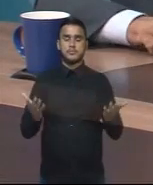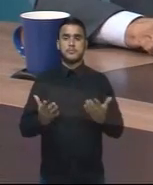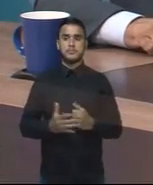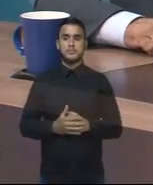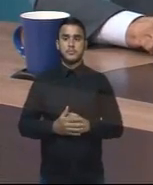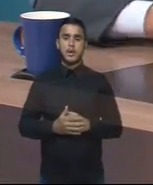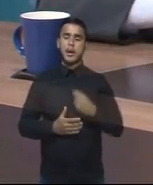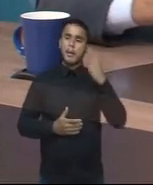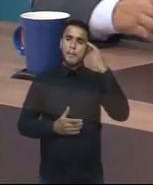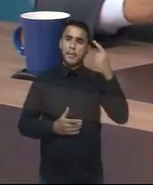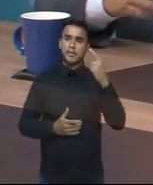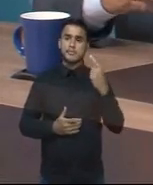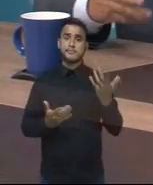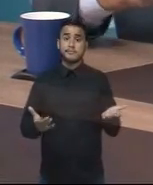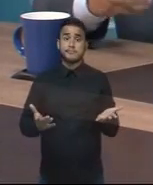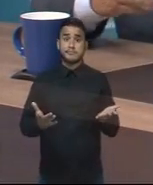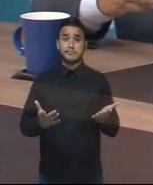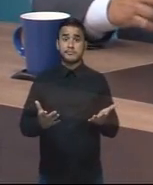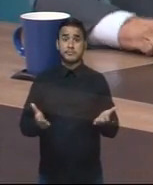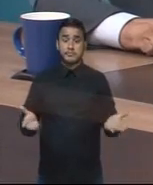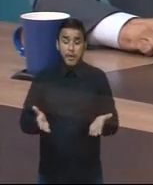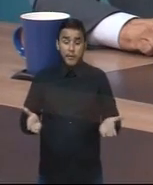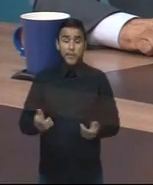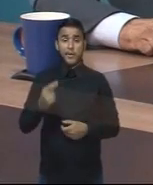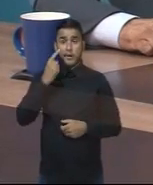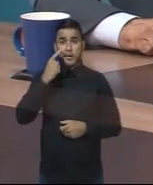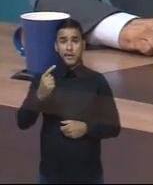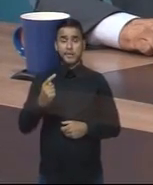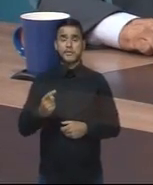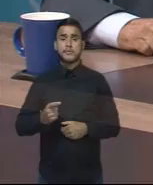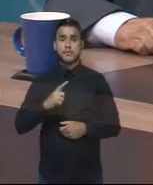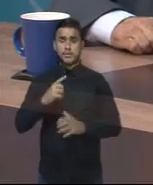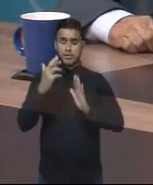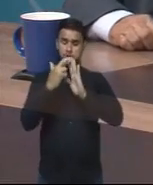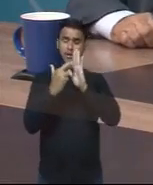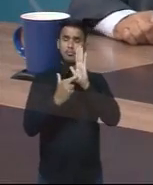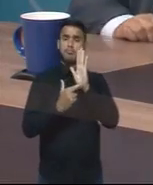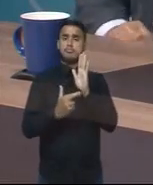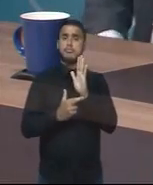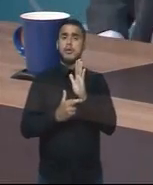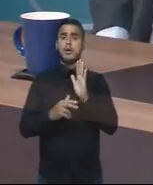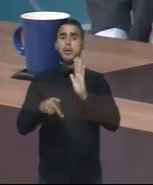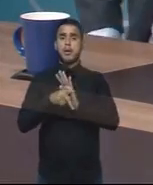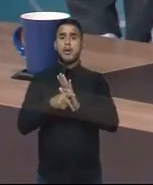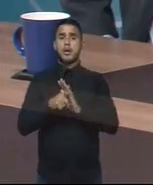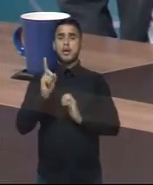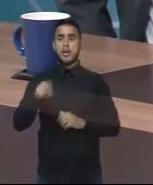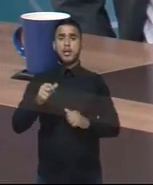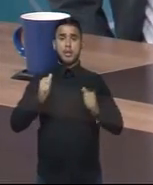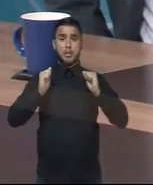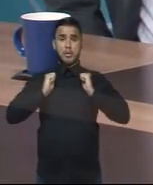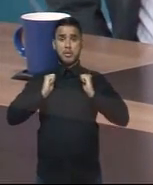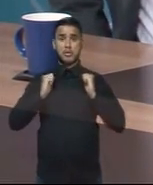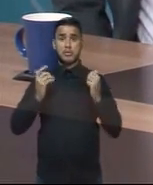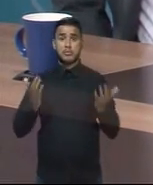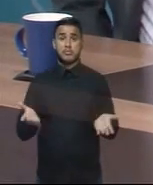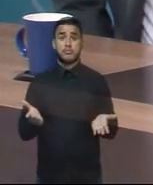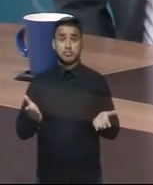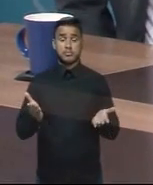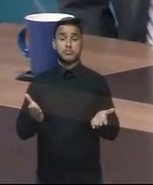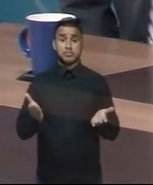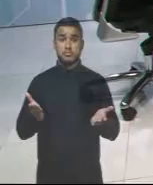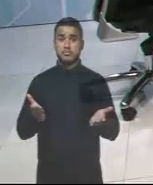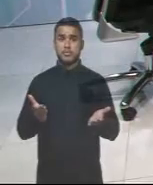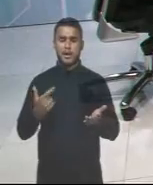outra, felizmente natimorta, é a de tirar os direitos do trabalhador brasileiro, também na perspectiva